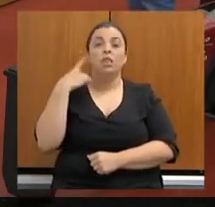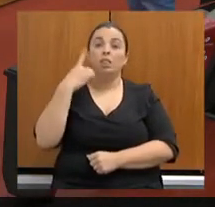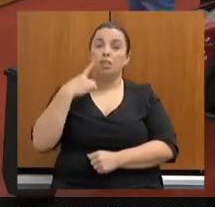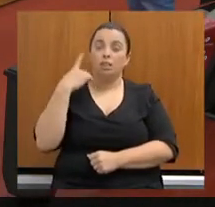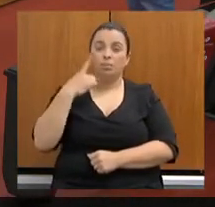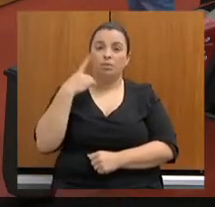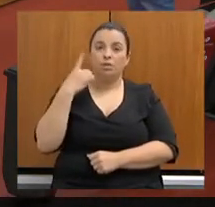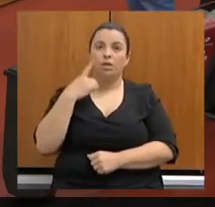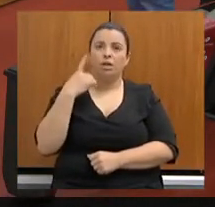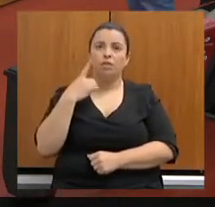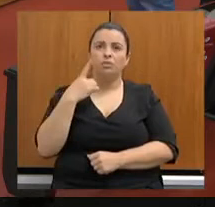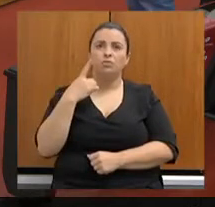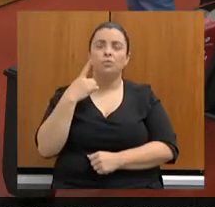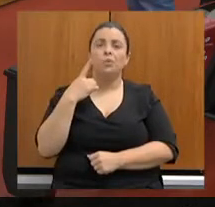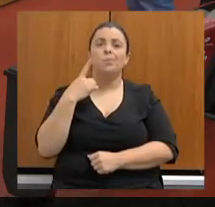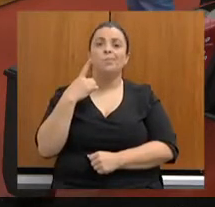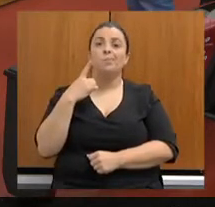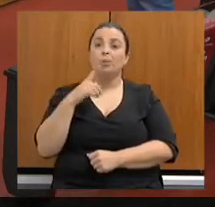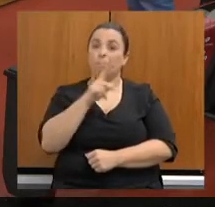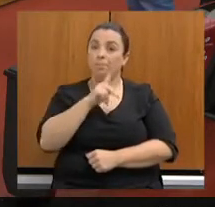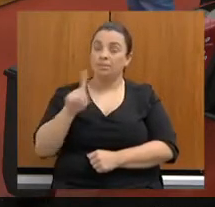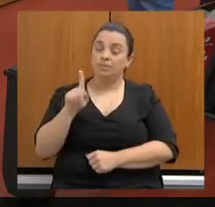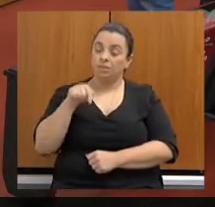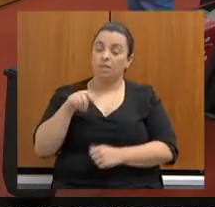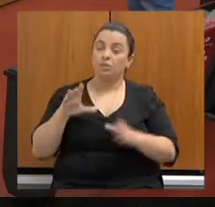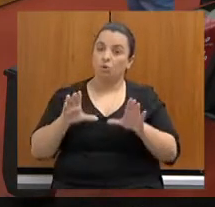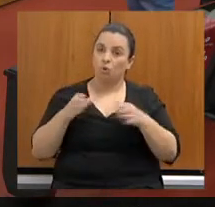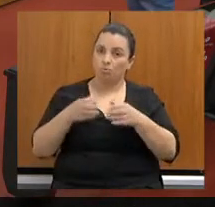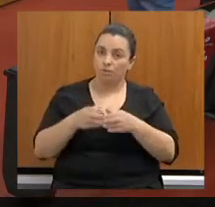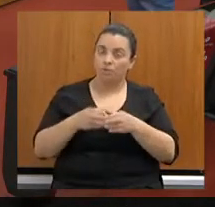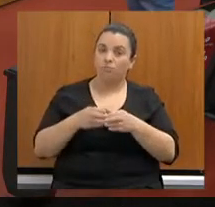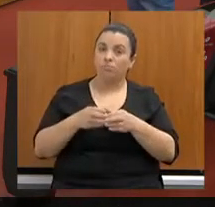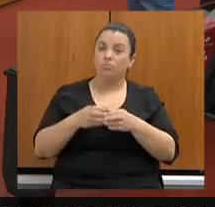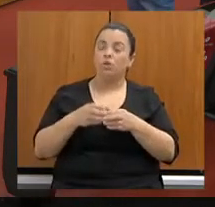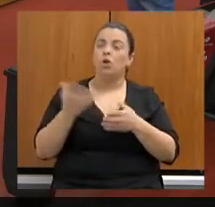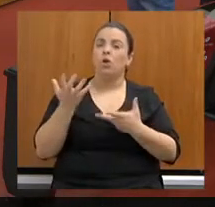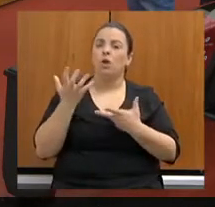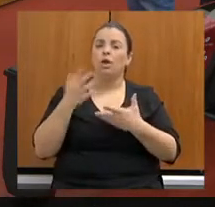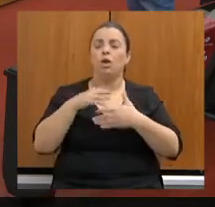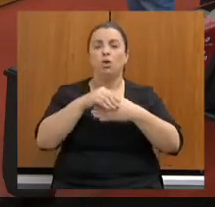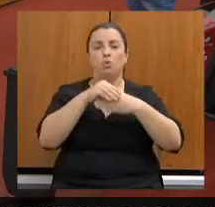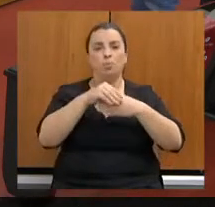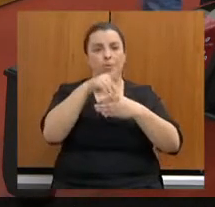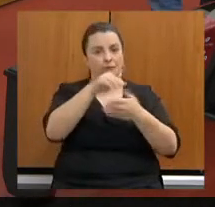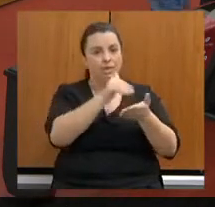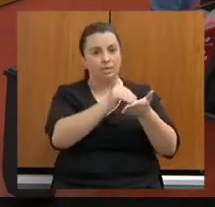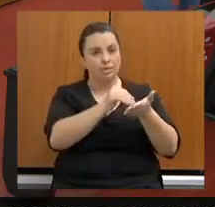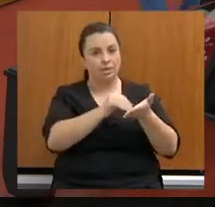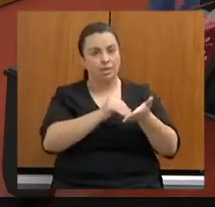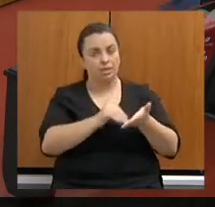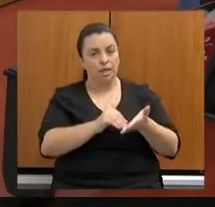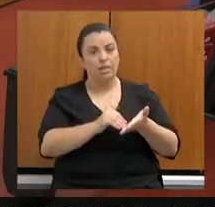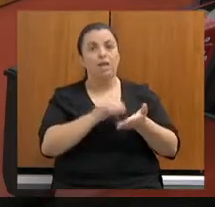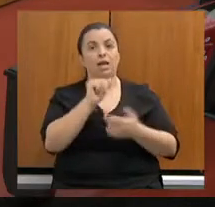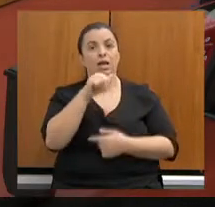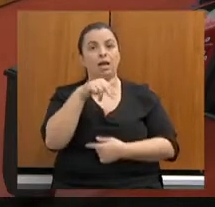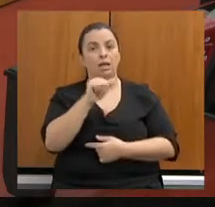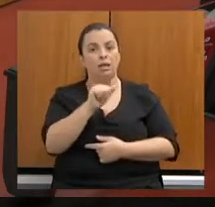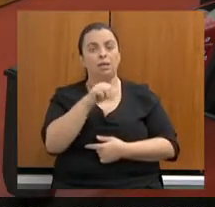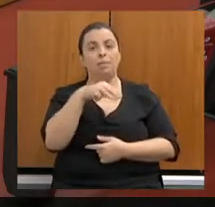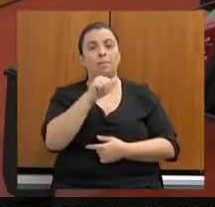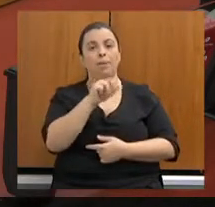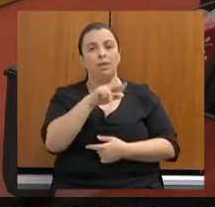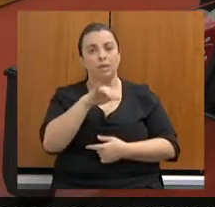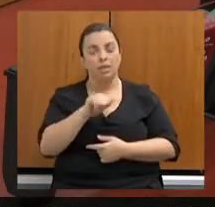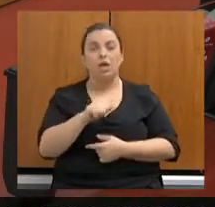alegria não Presidente dessa comissão e cumprimentar a nossa secretária Ana Maria